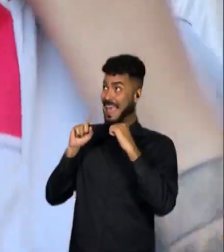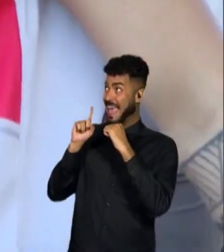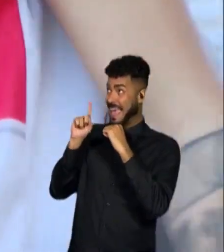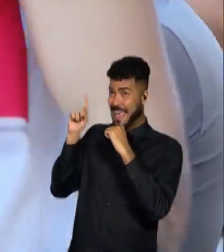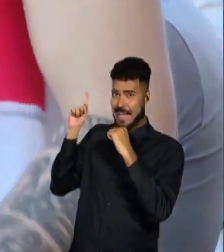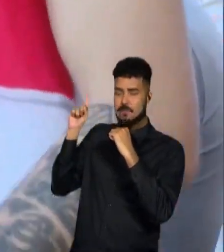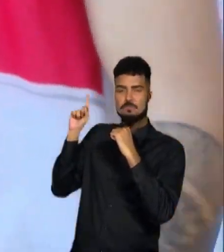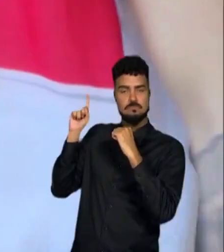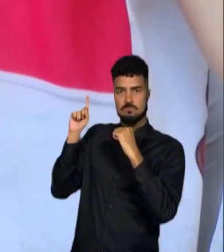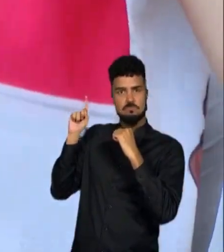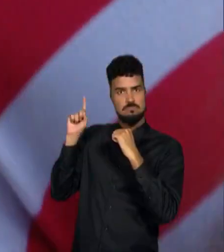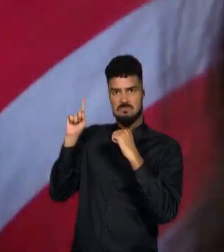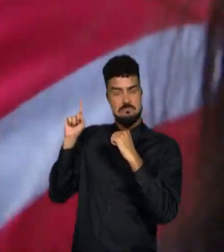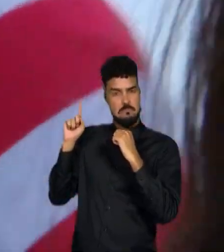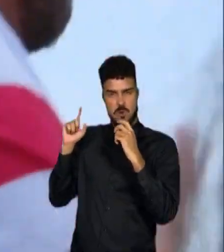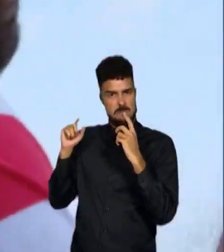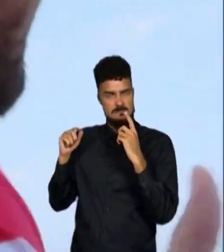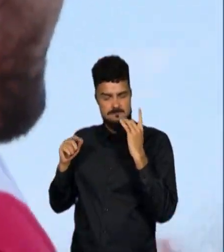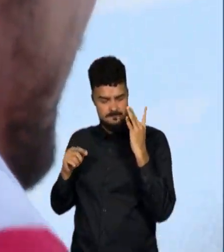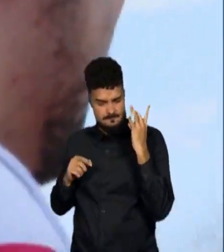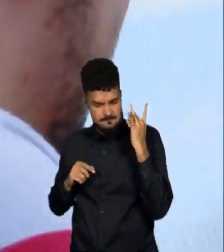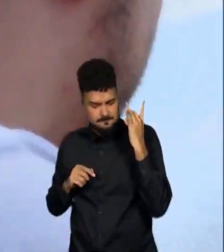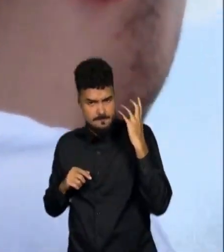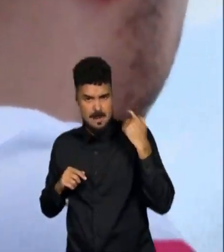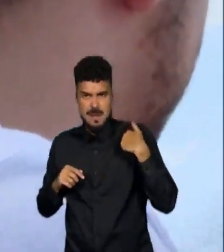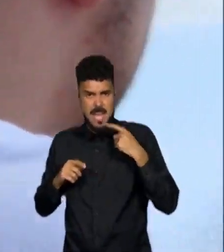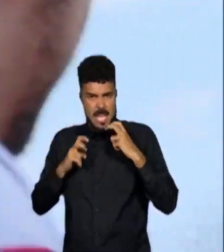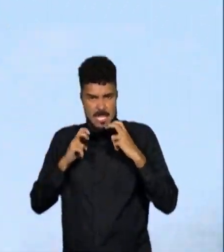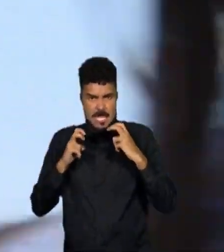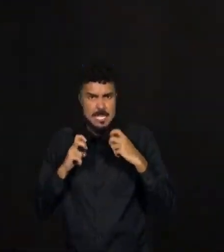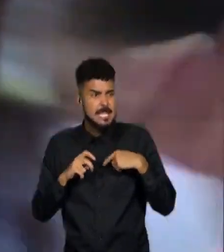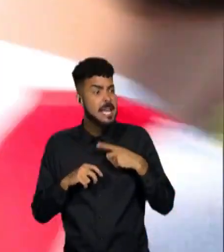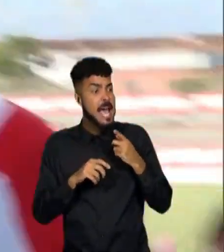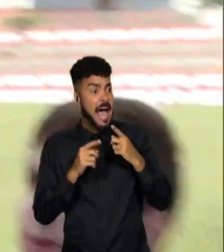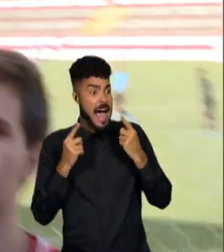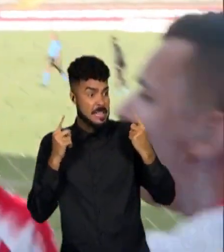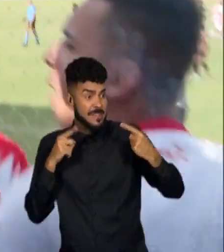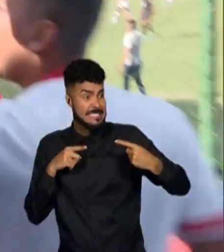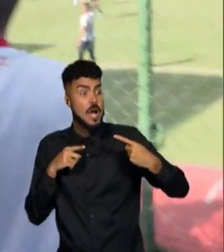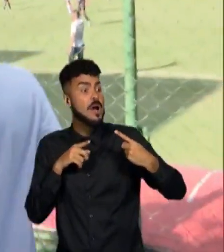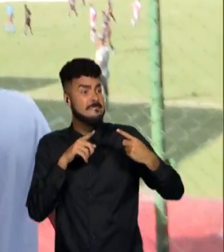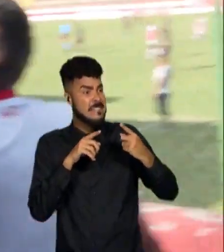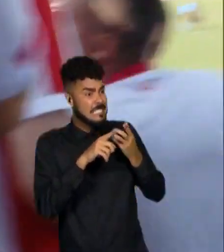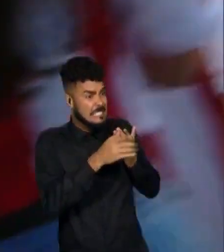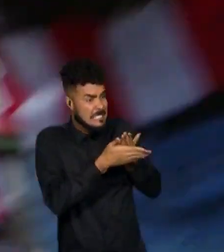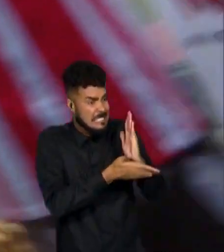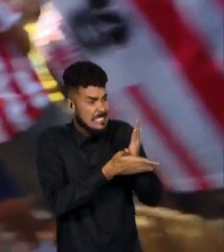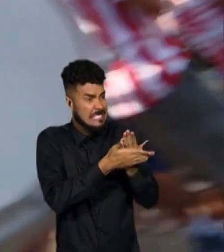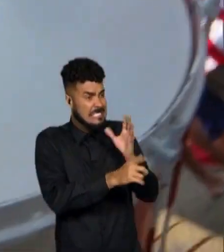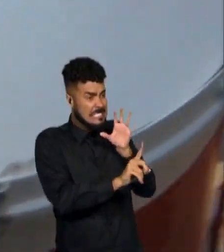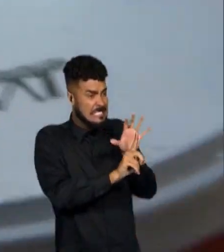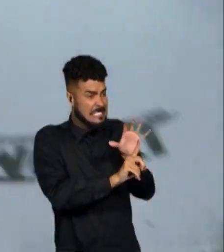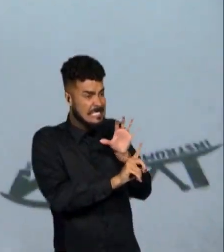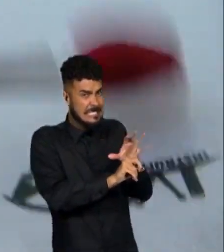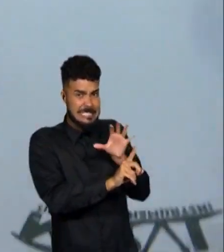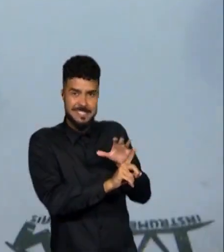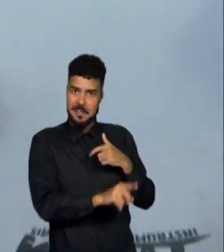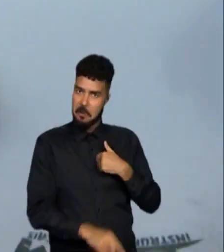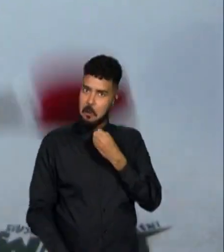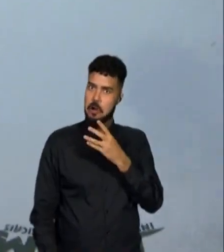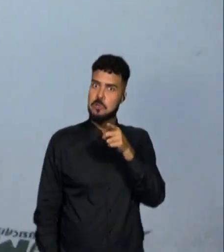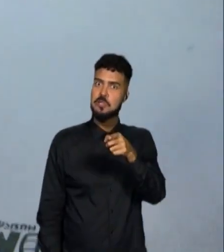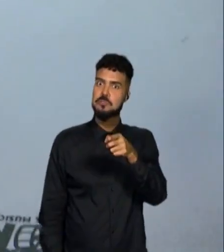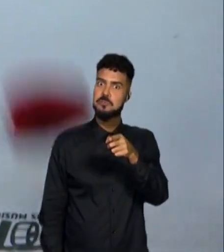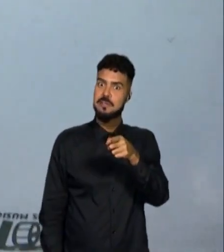nossa, eles são cri-cris. Eles atrapalham o adversário, eles incomodam. Eu gosto disso. Esses meninos